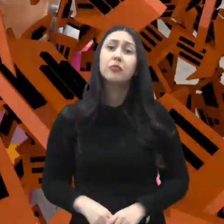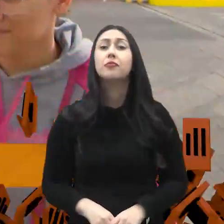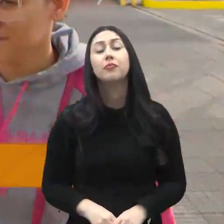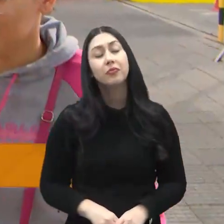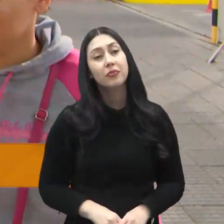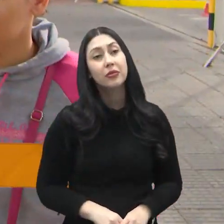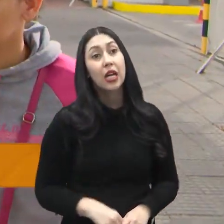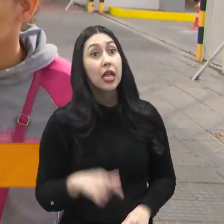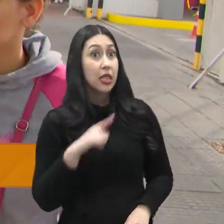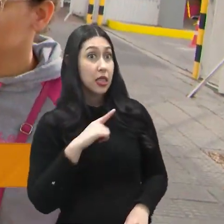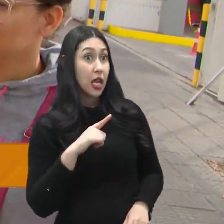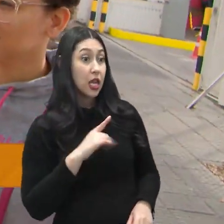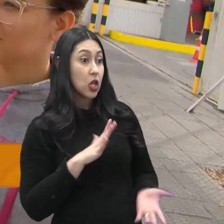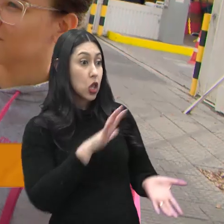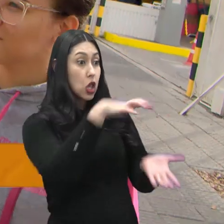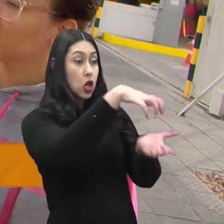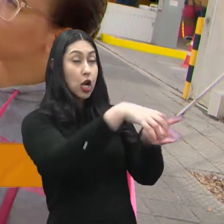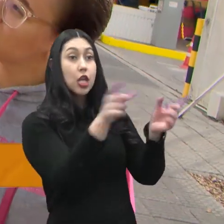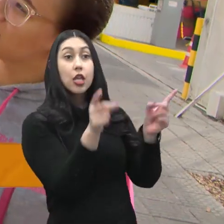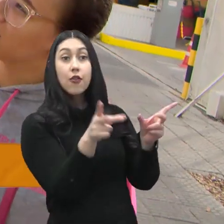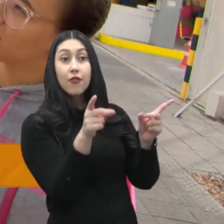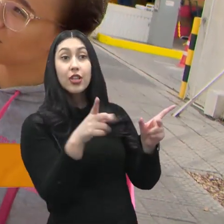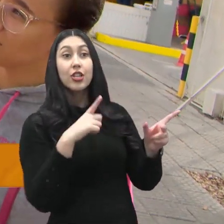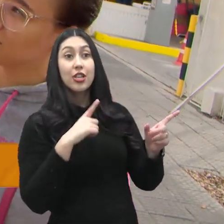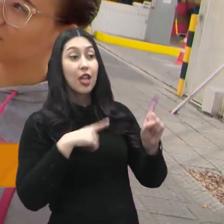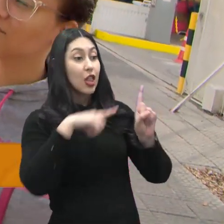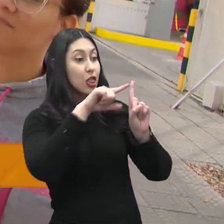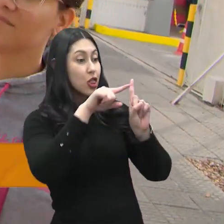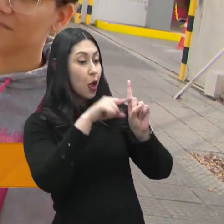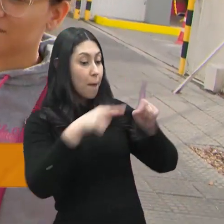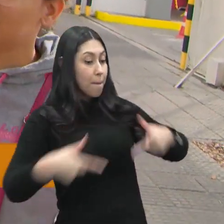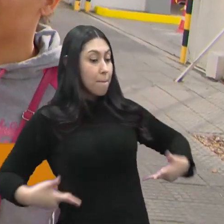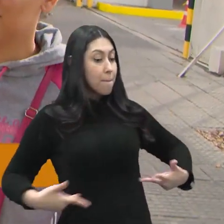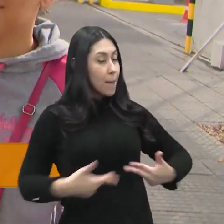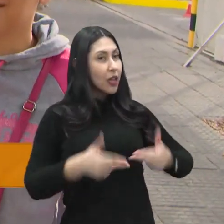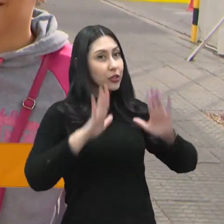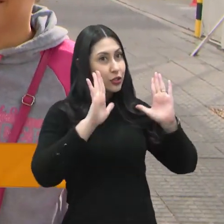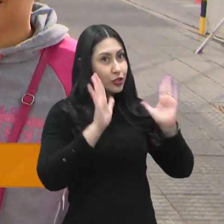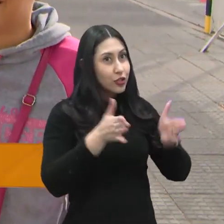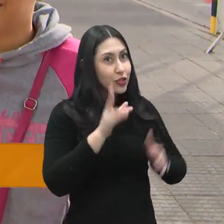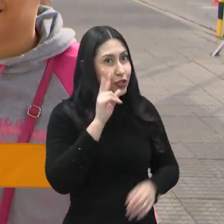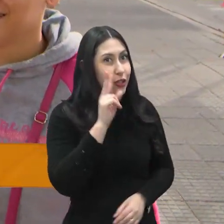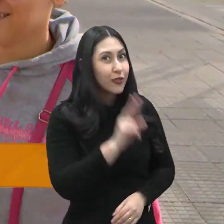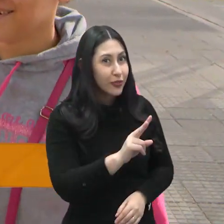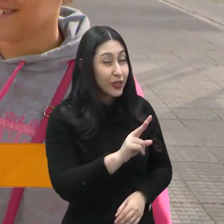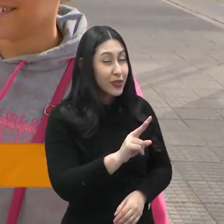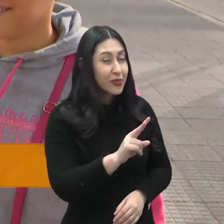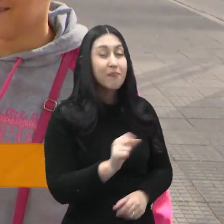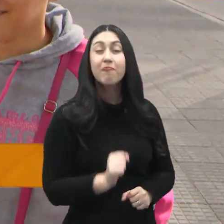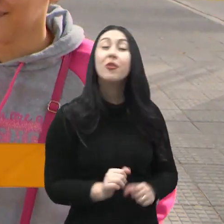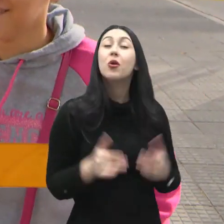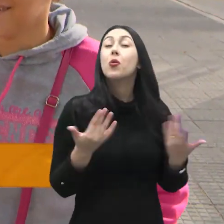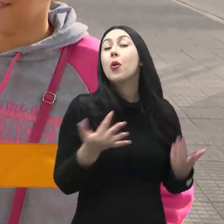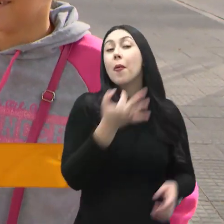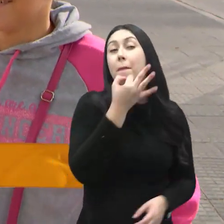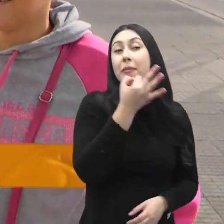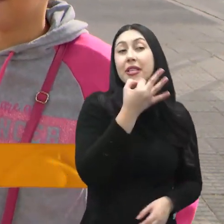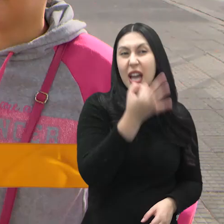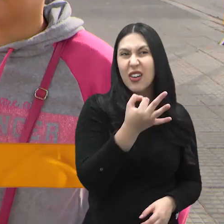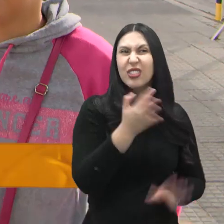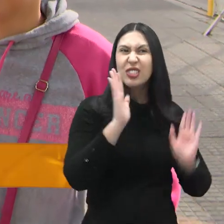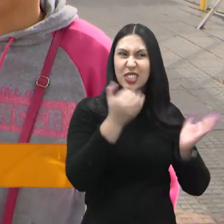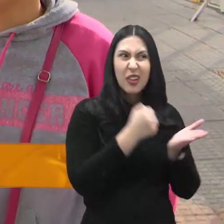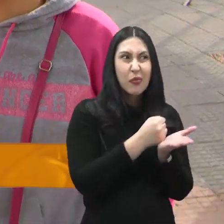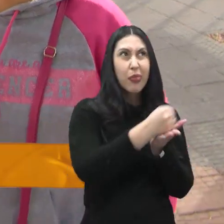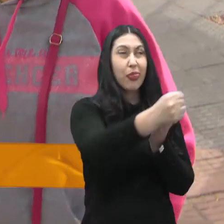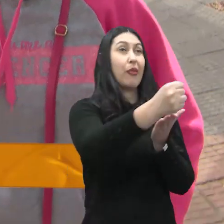Tem centros que vendem a boneca que inclusive fazem até o par. Já viu? O que você pensa sobre isso? Acha que a gente está indo